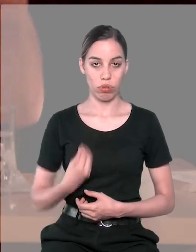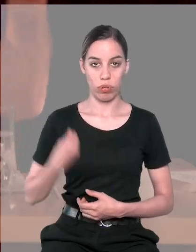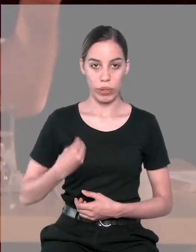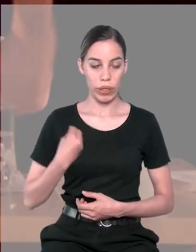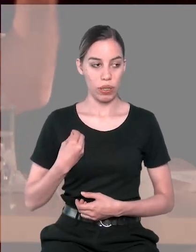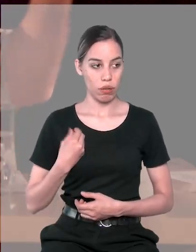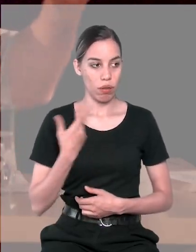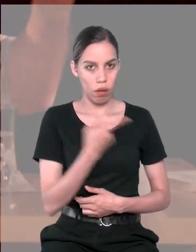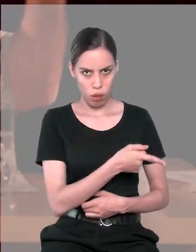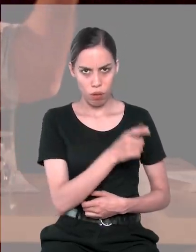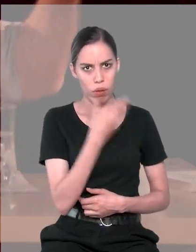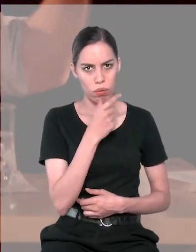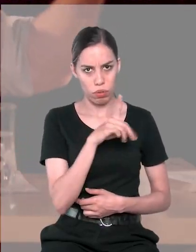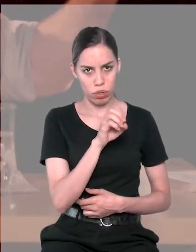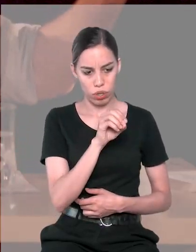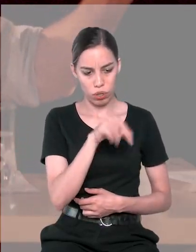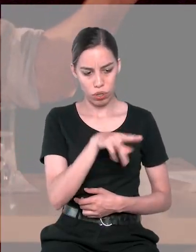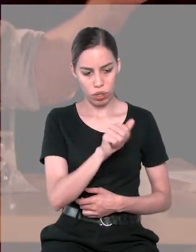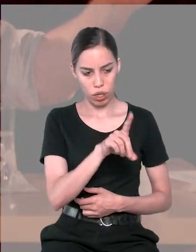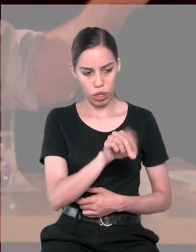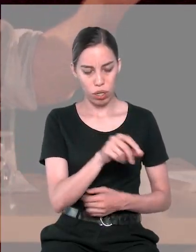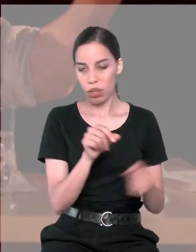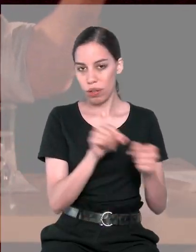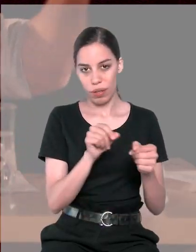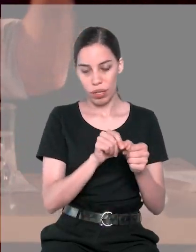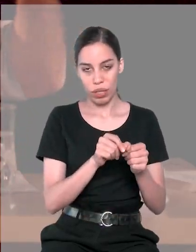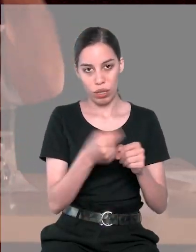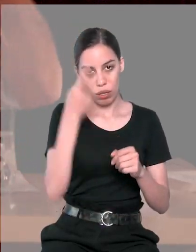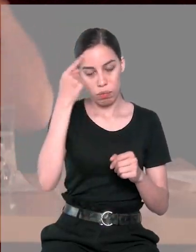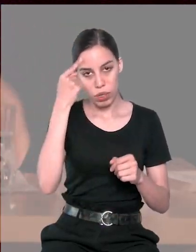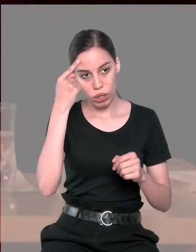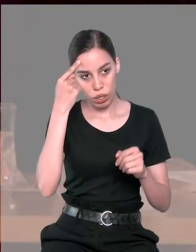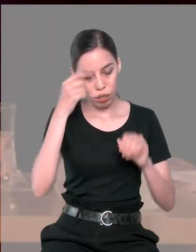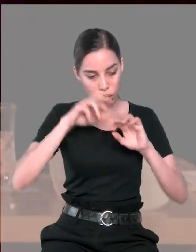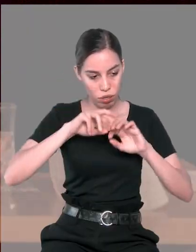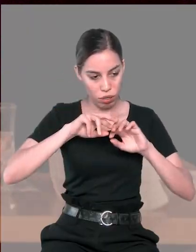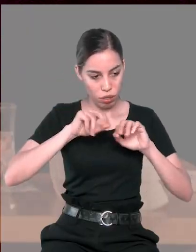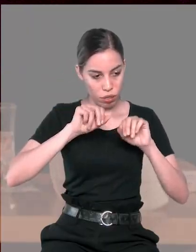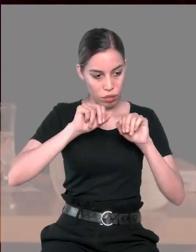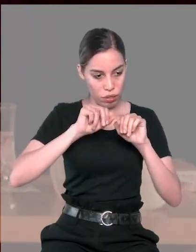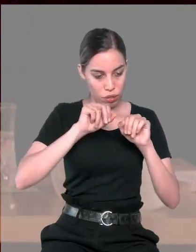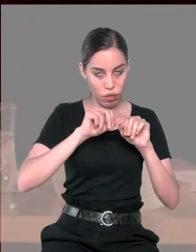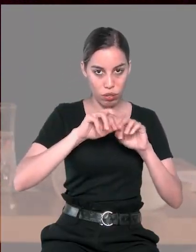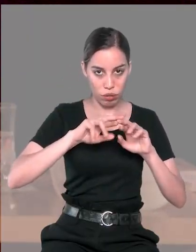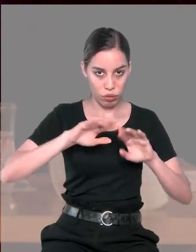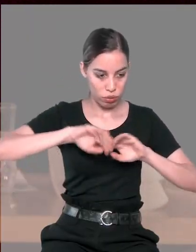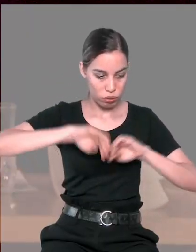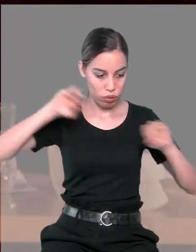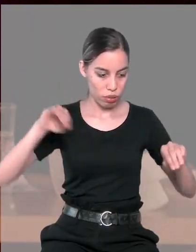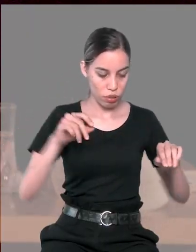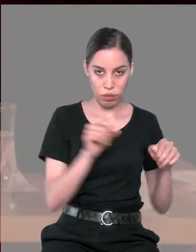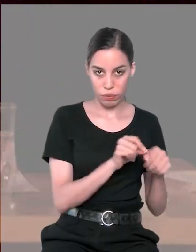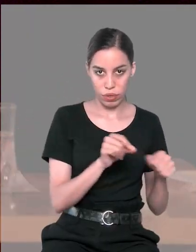que o Leonardo da Vinci não separava o pensar do fazer? É aqui que nós estamos chegando. Só que a questão aqui é que o Valéry cria uma